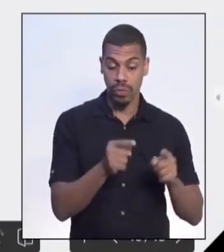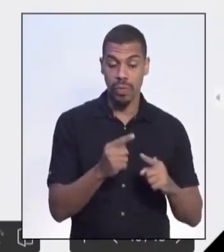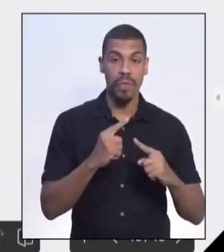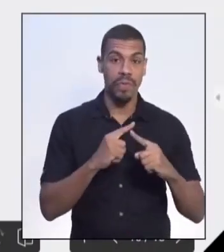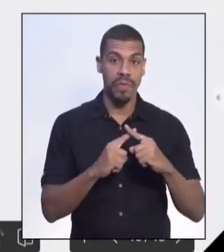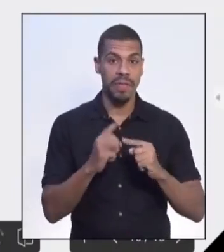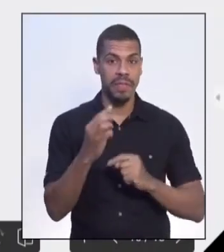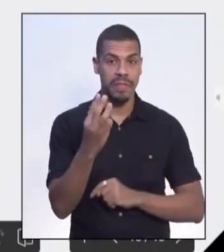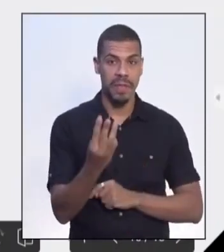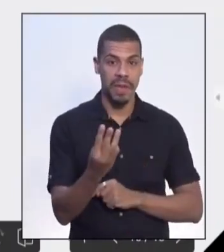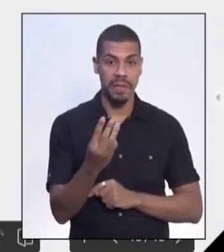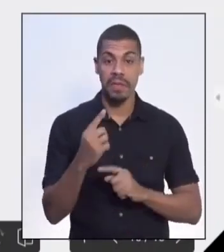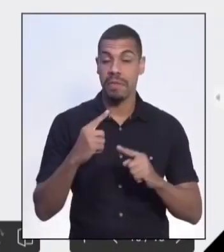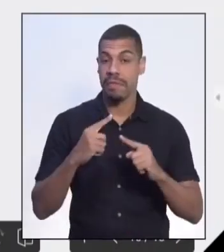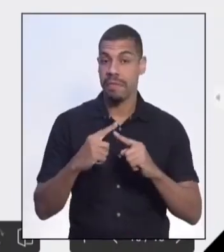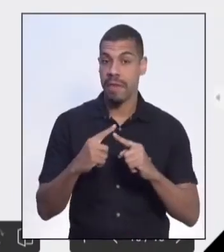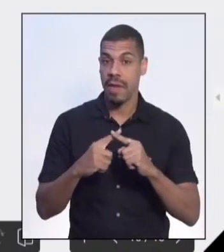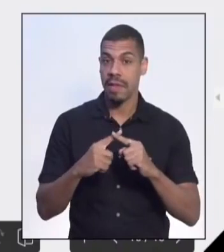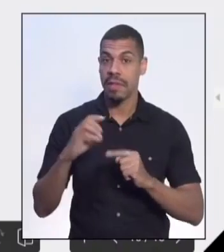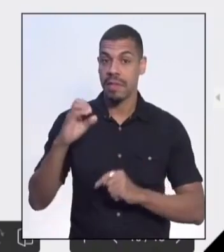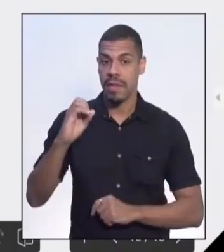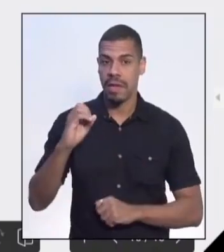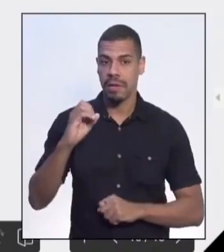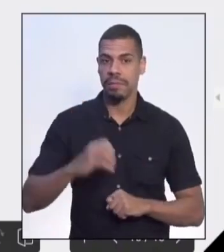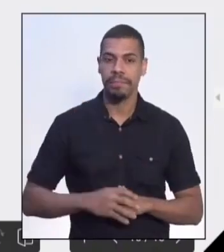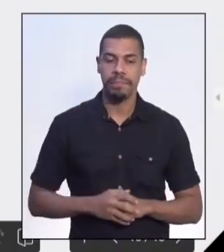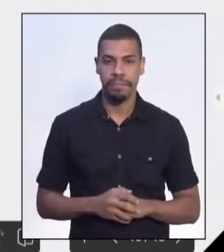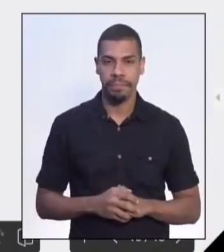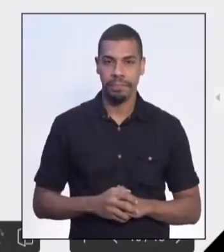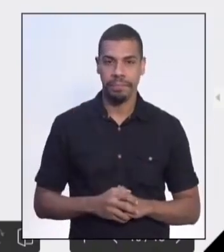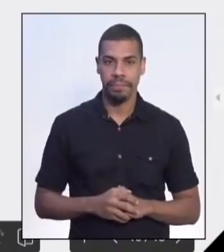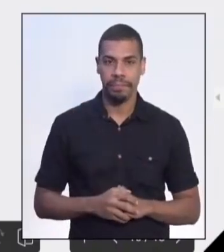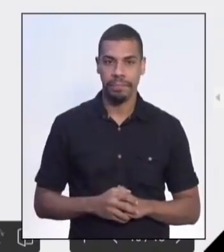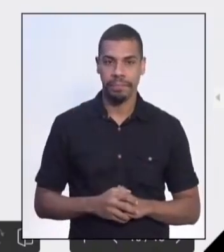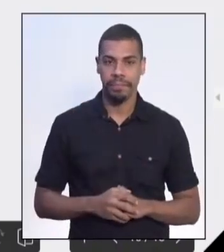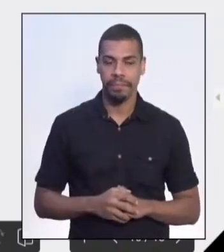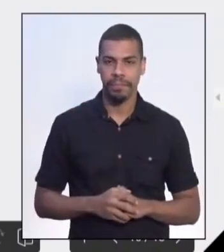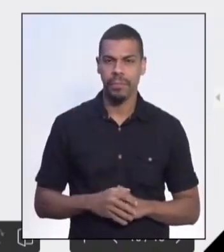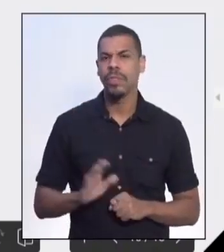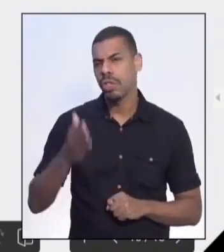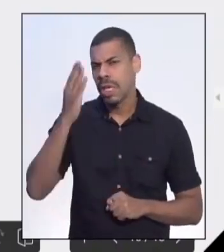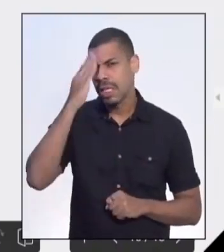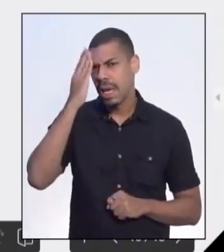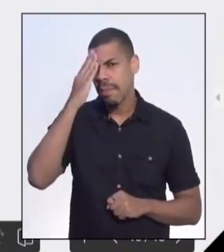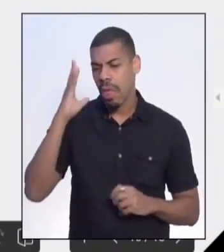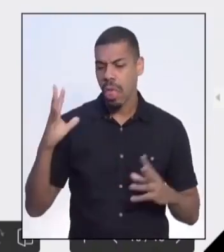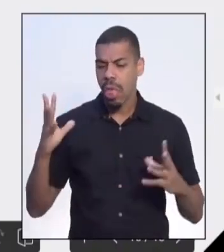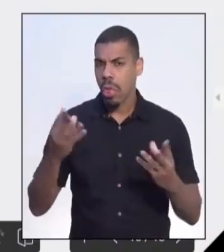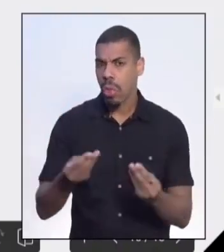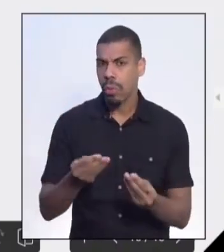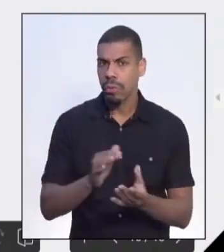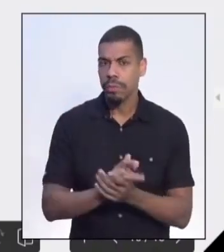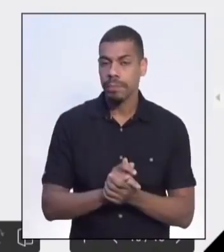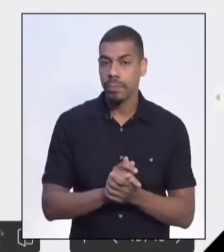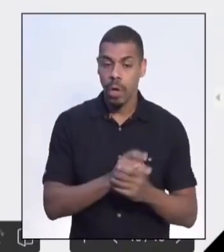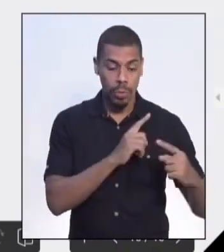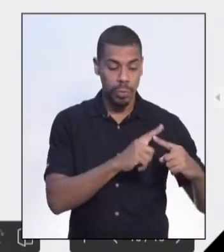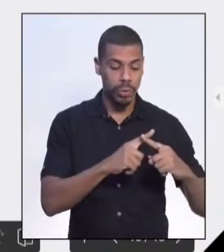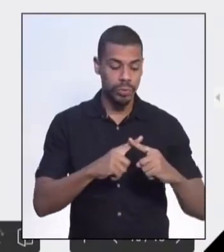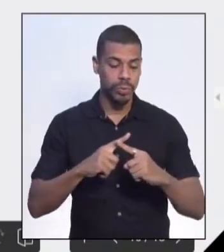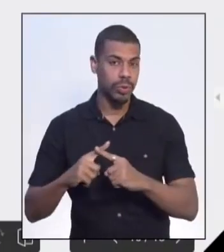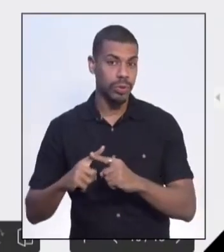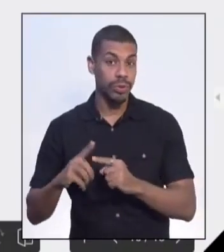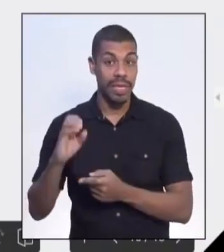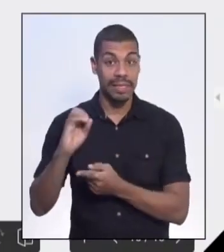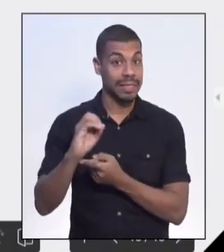vezes 3 vezes 0. Muito bem, mas nós já sabemos, toda vez que eu quero multiplicar e